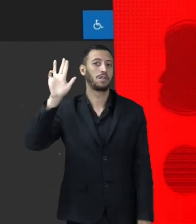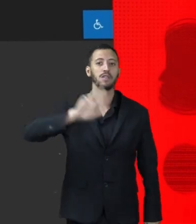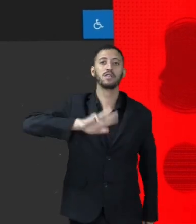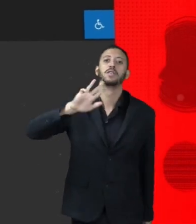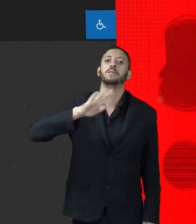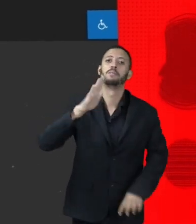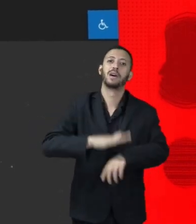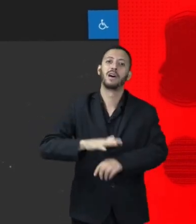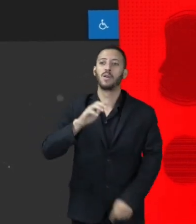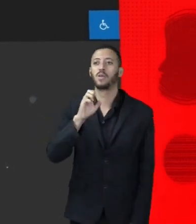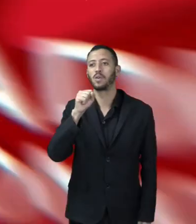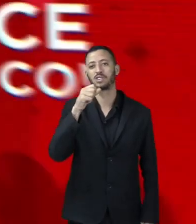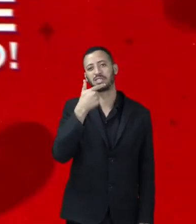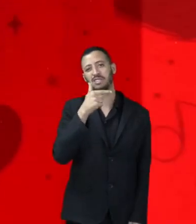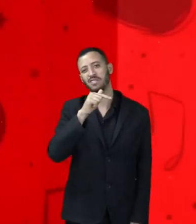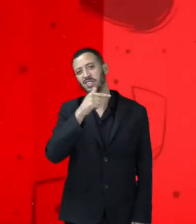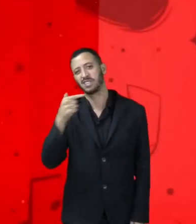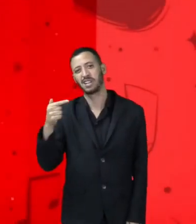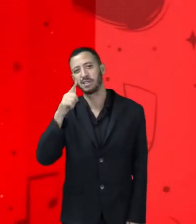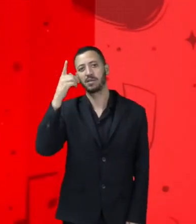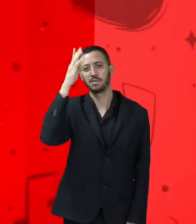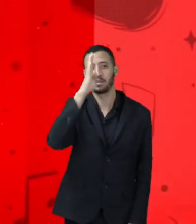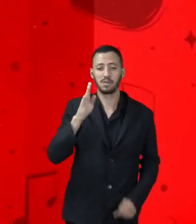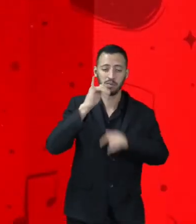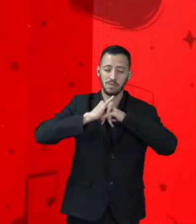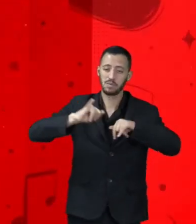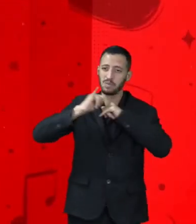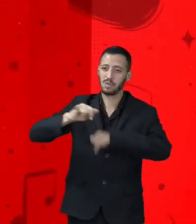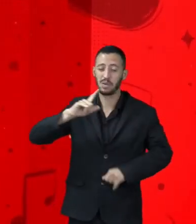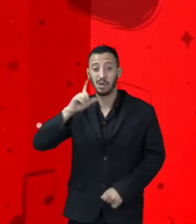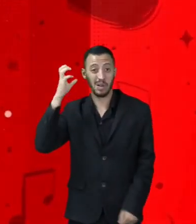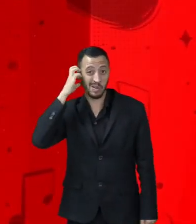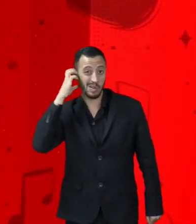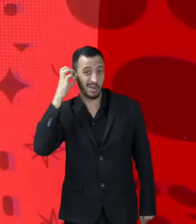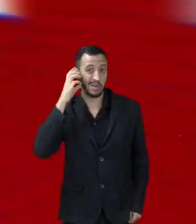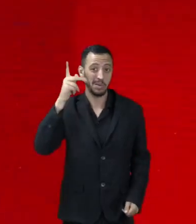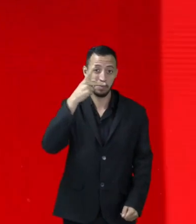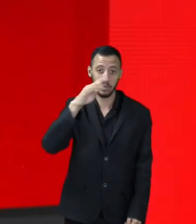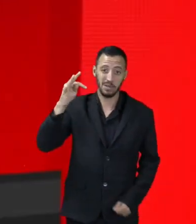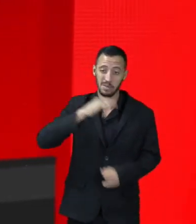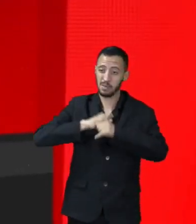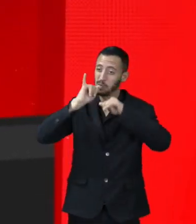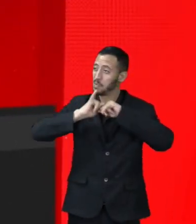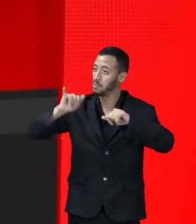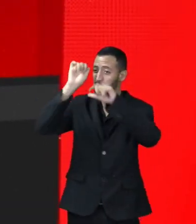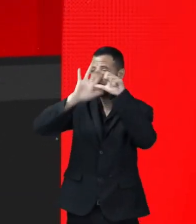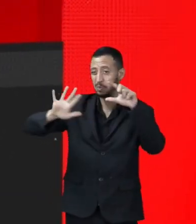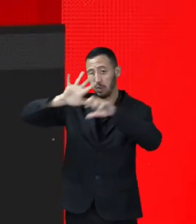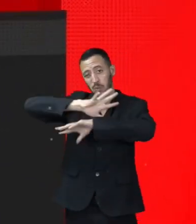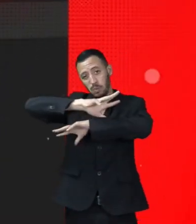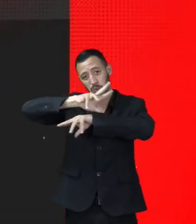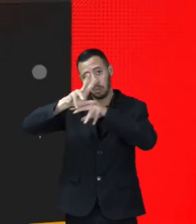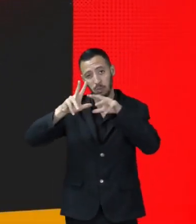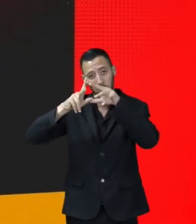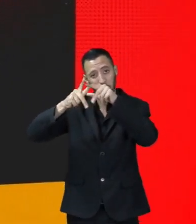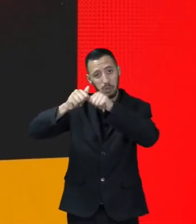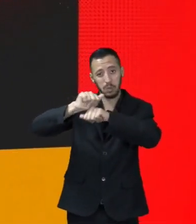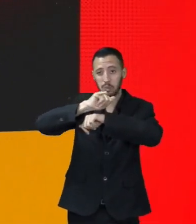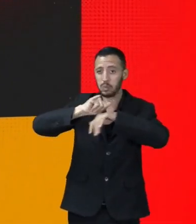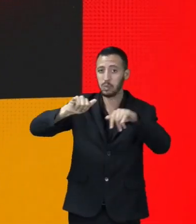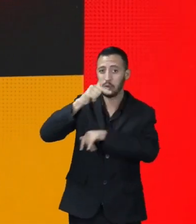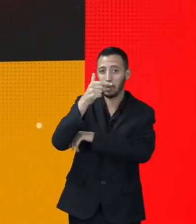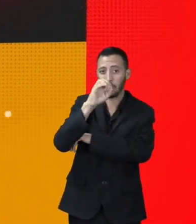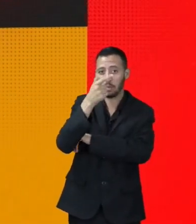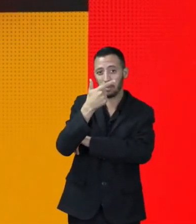720 episódios produzidos. A Rádio PT está presente em todas as plataformas. Em 2025, vamos mais longe.